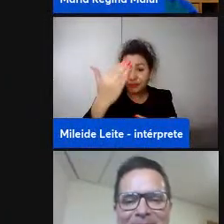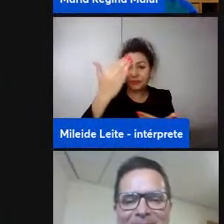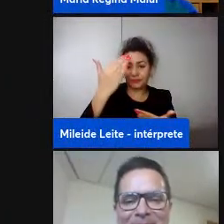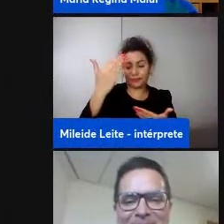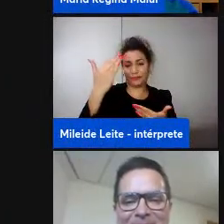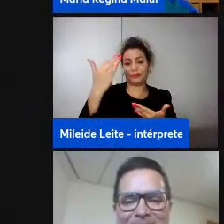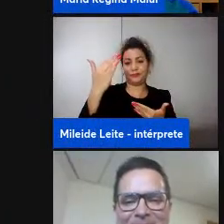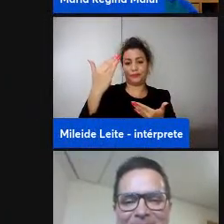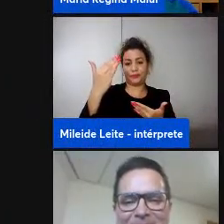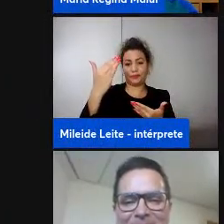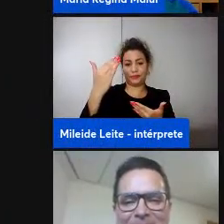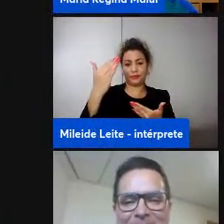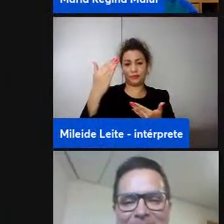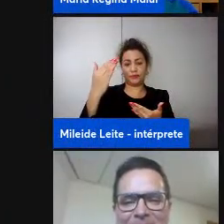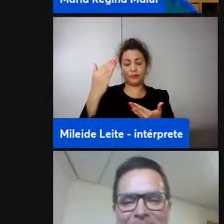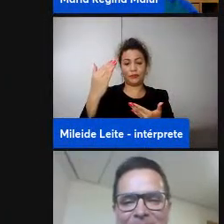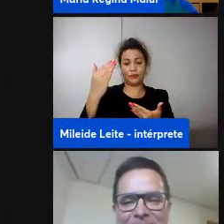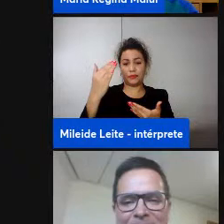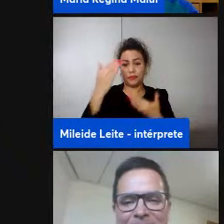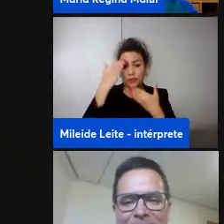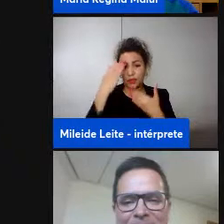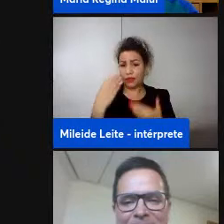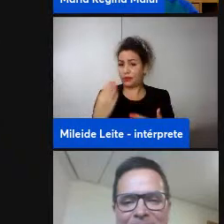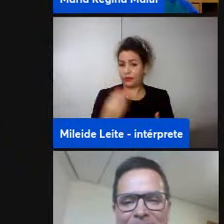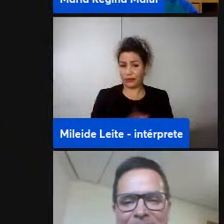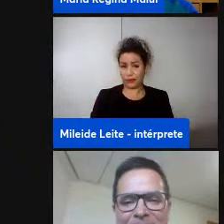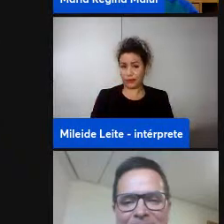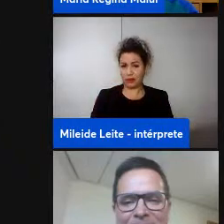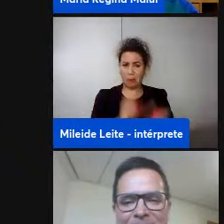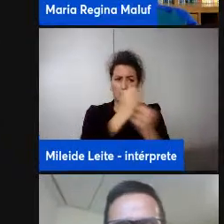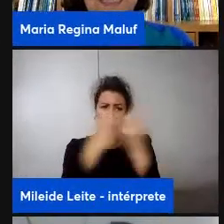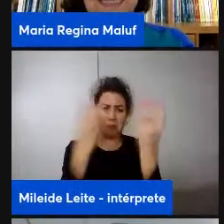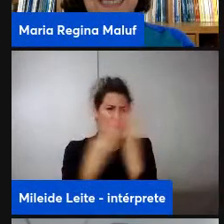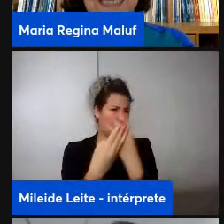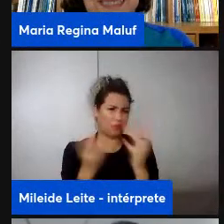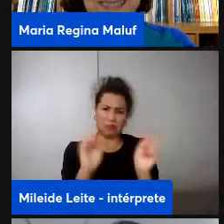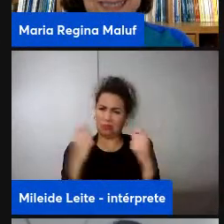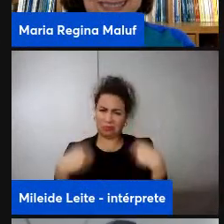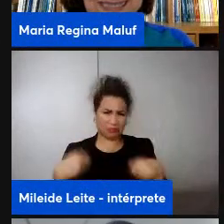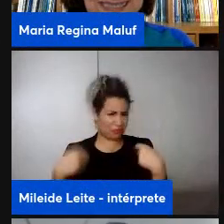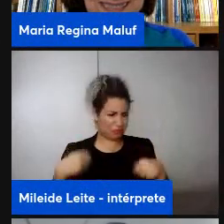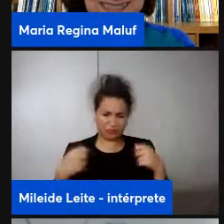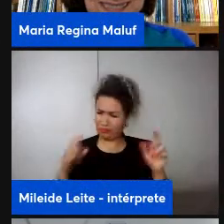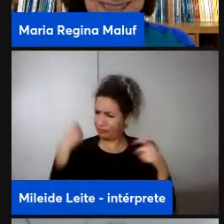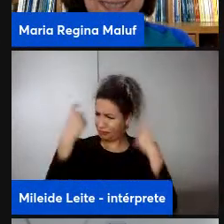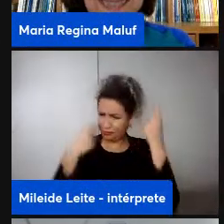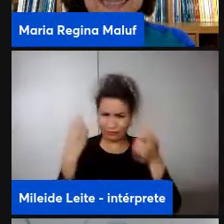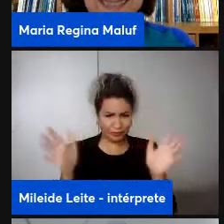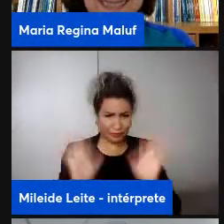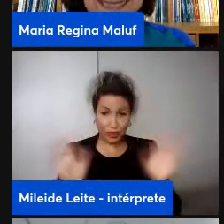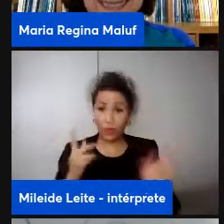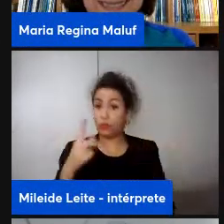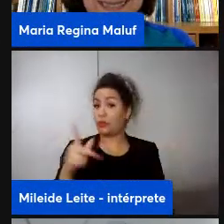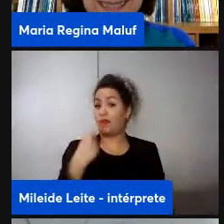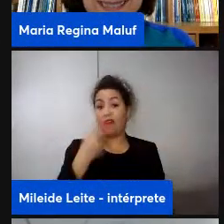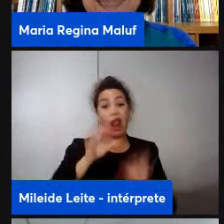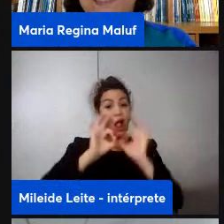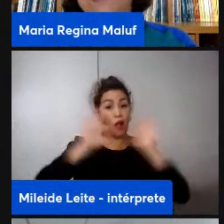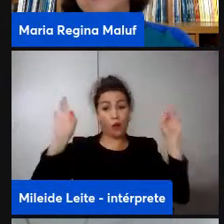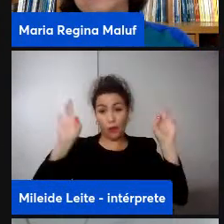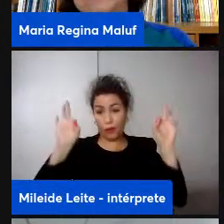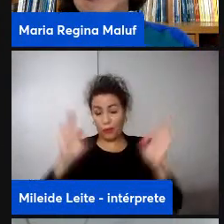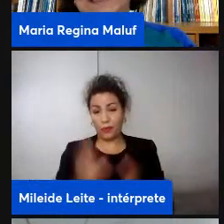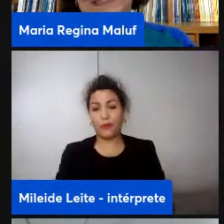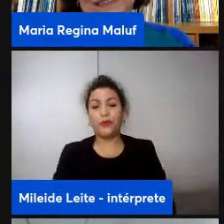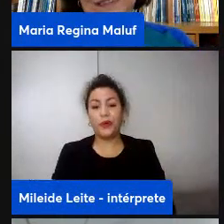e não fizeram falta os slides, não se preocupe, sua fala foi ótima.